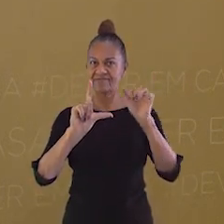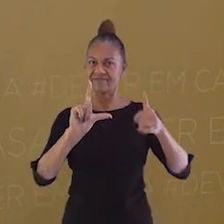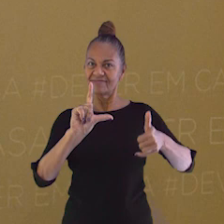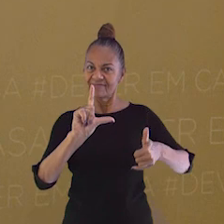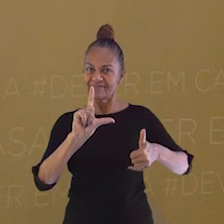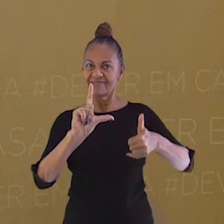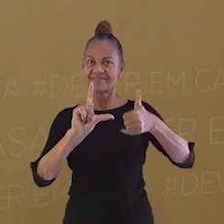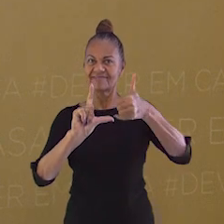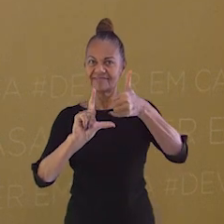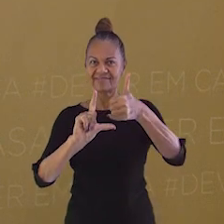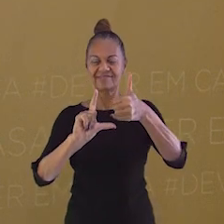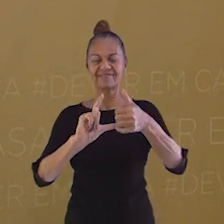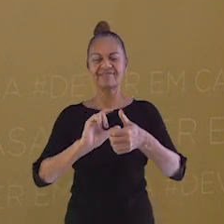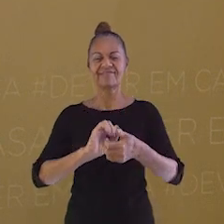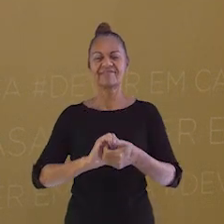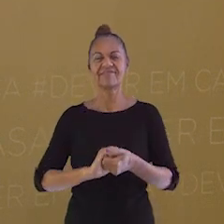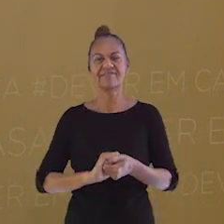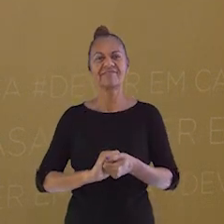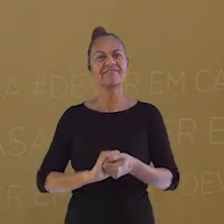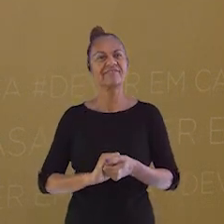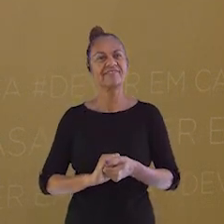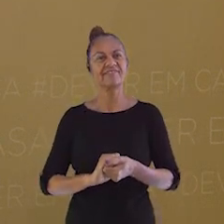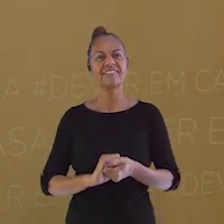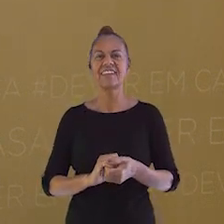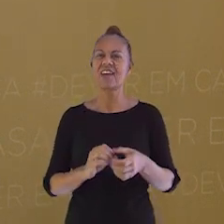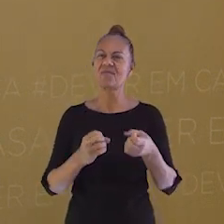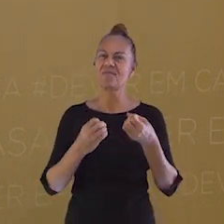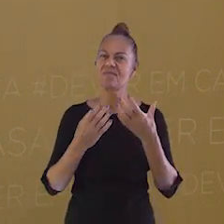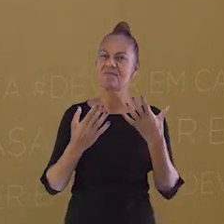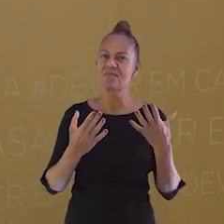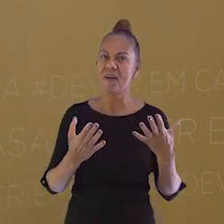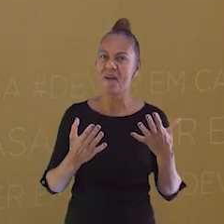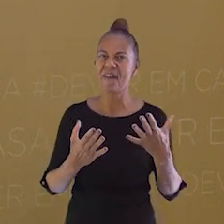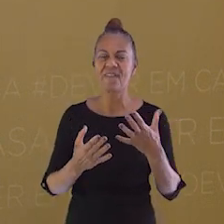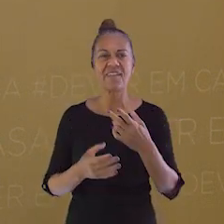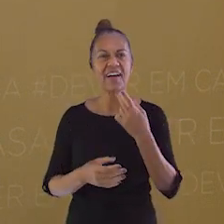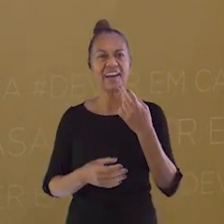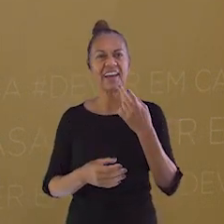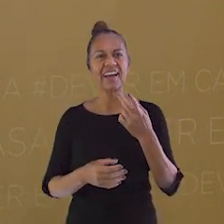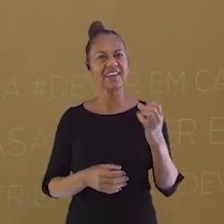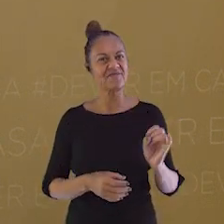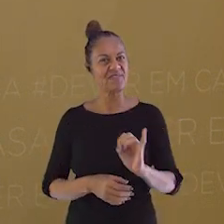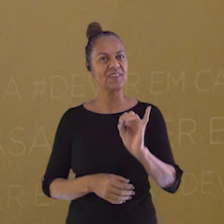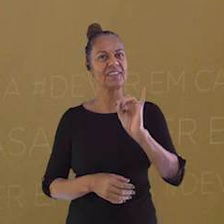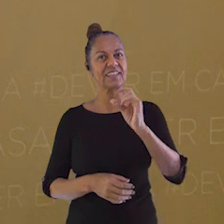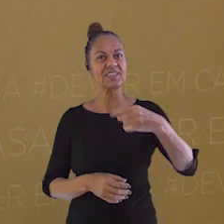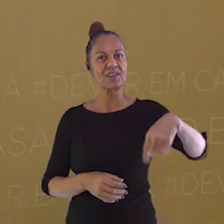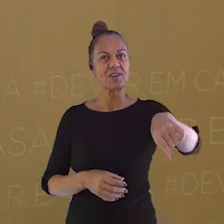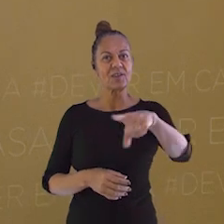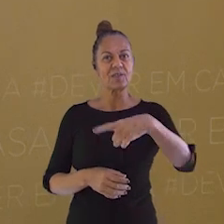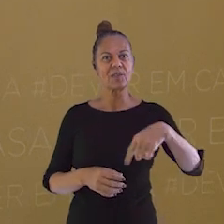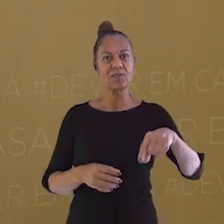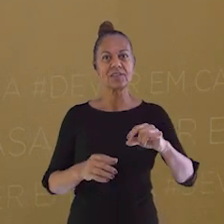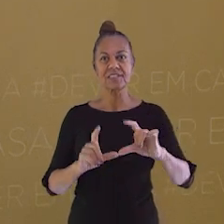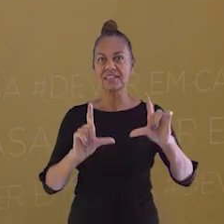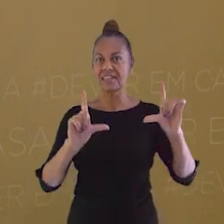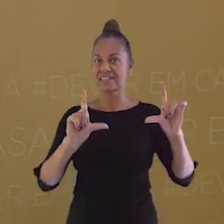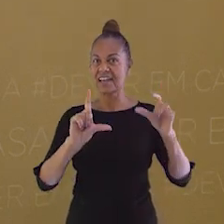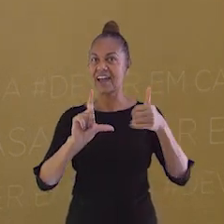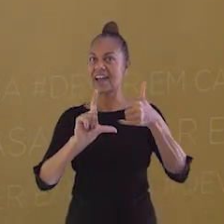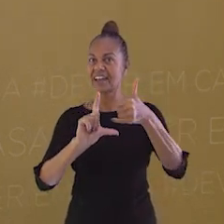e registre sua presença. Nunca é demais lembrar o quanto isso é importante para nós. Assim nós conseguimos ter